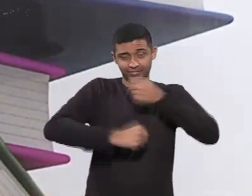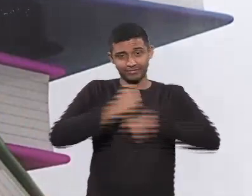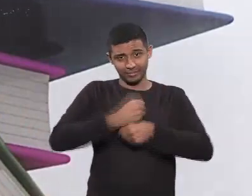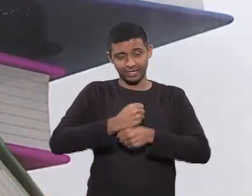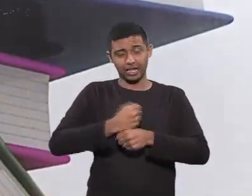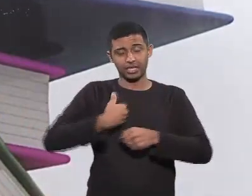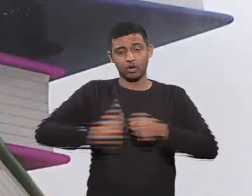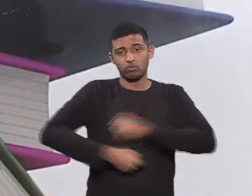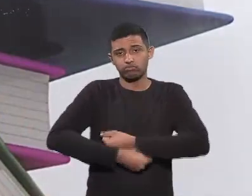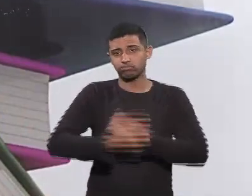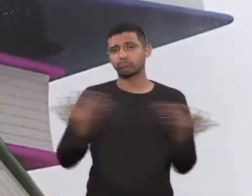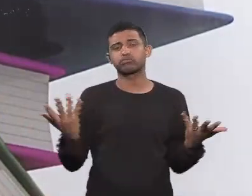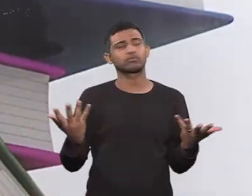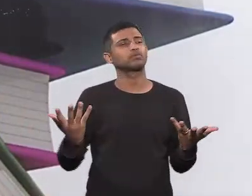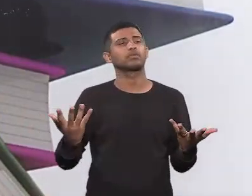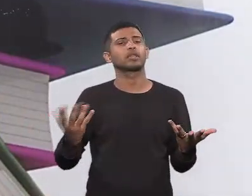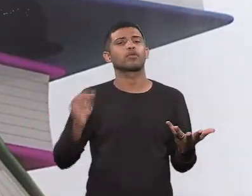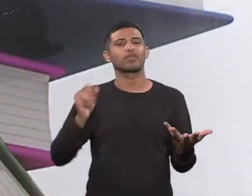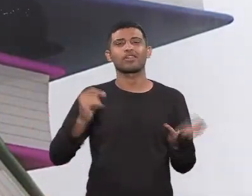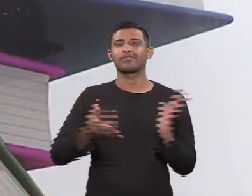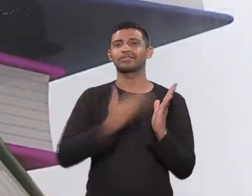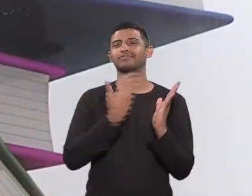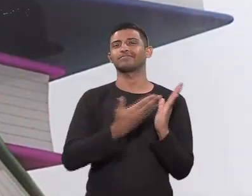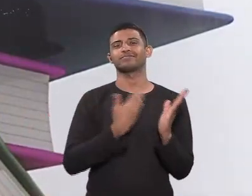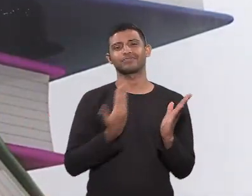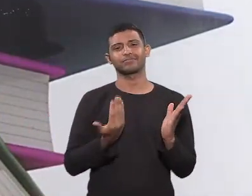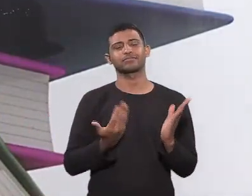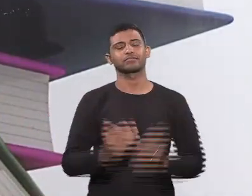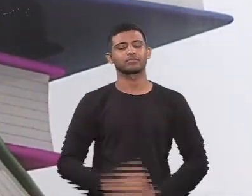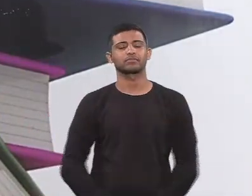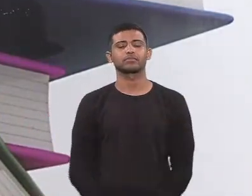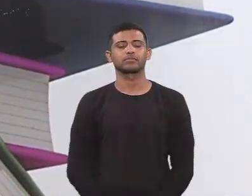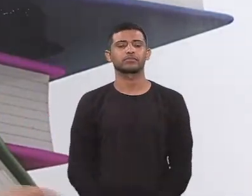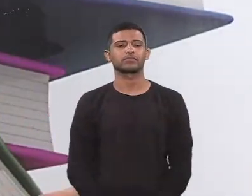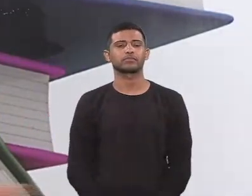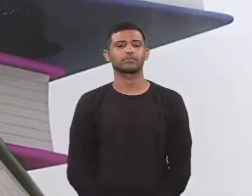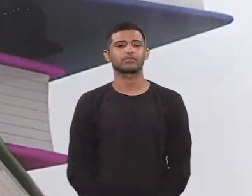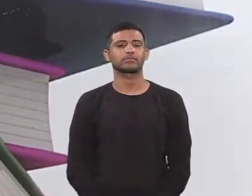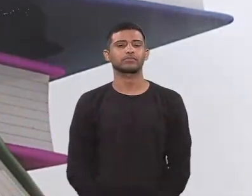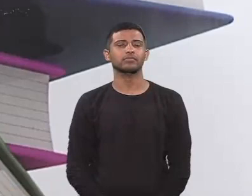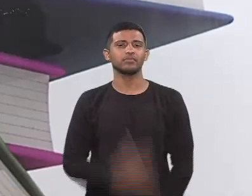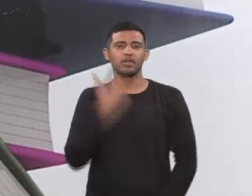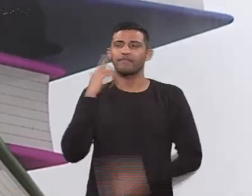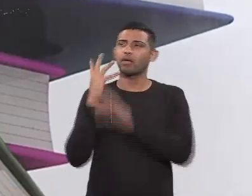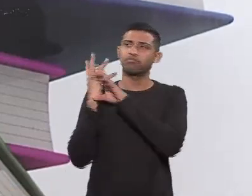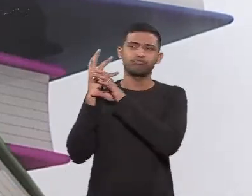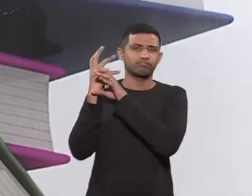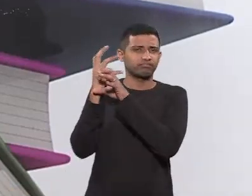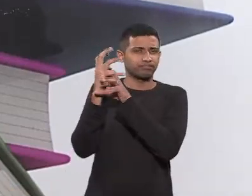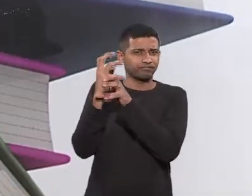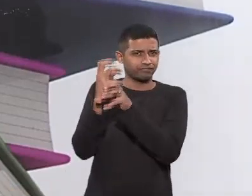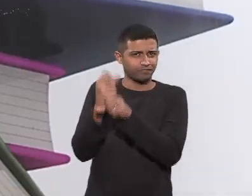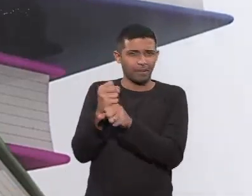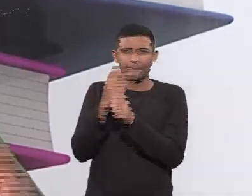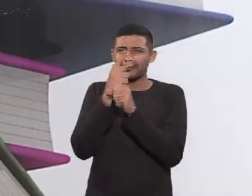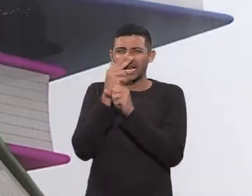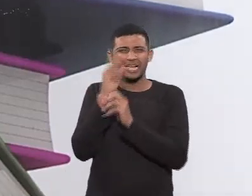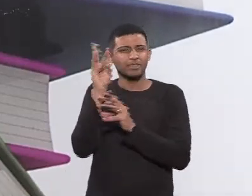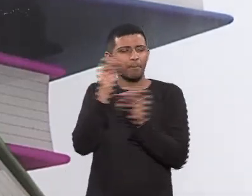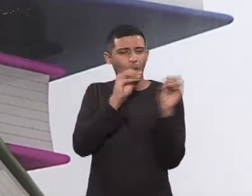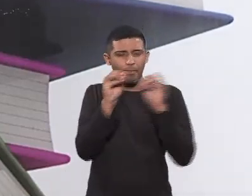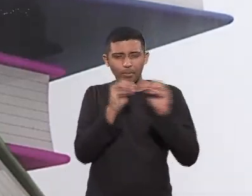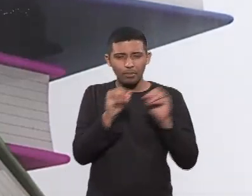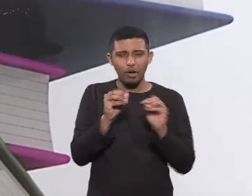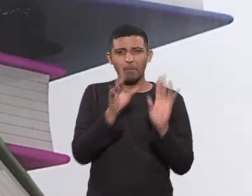que foi quando eu lancei o livro. Então, é uma colcha, né, de retalhos